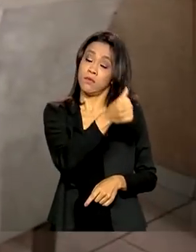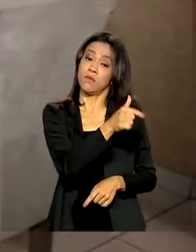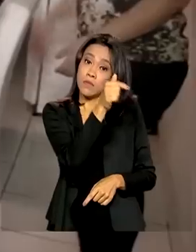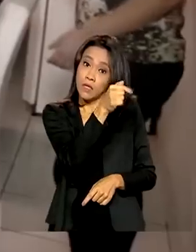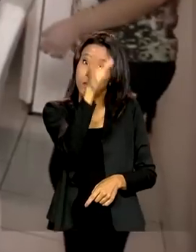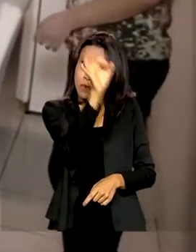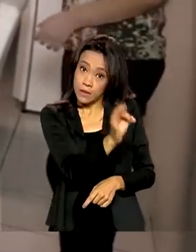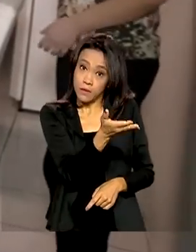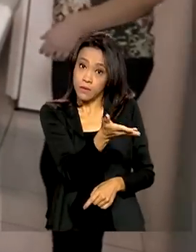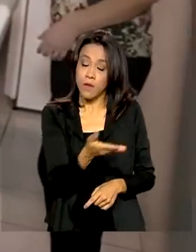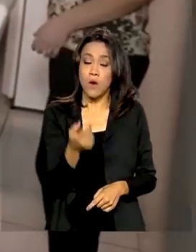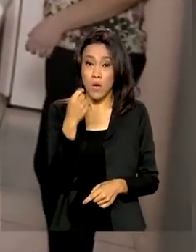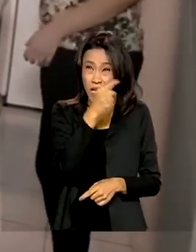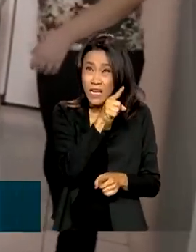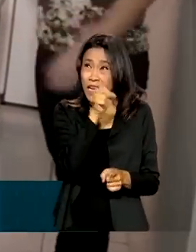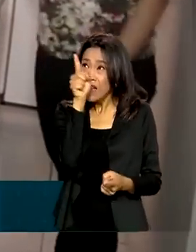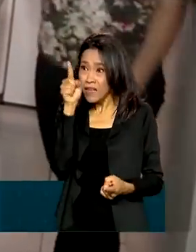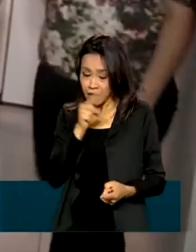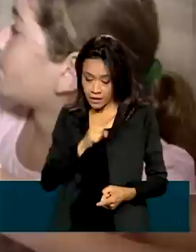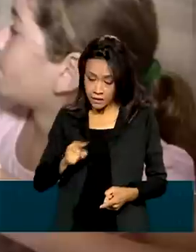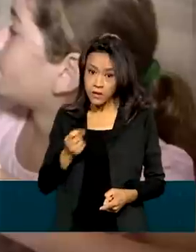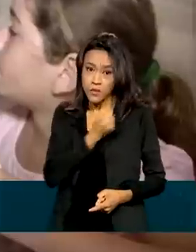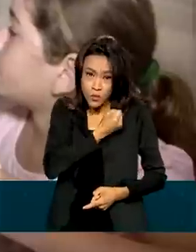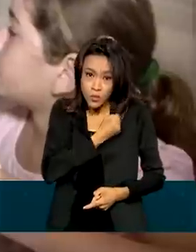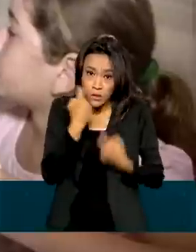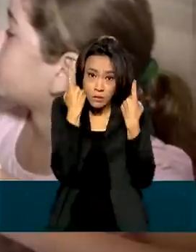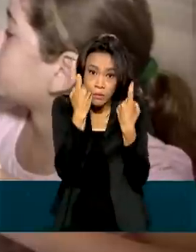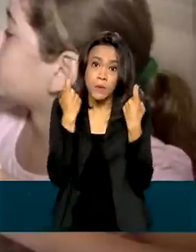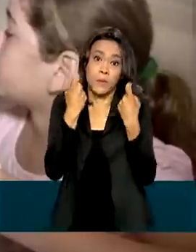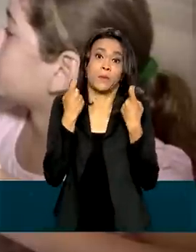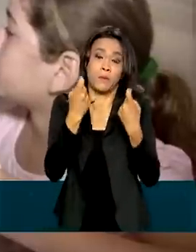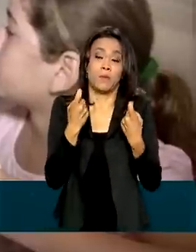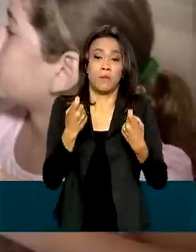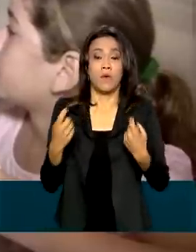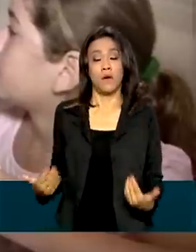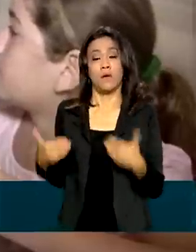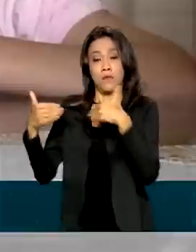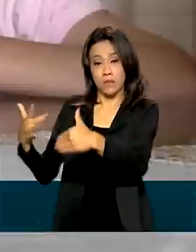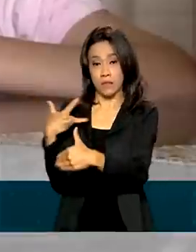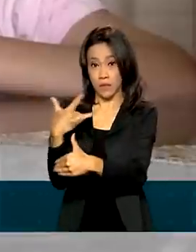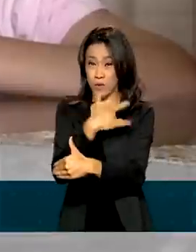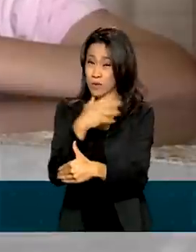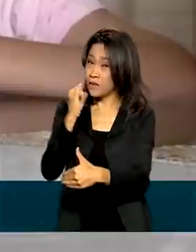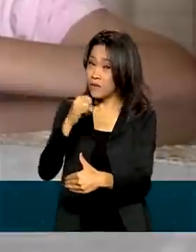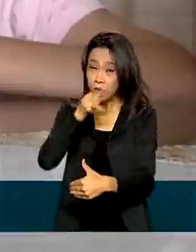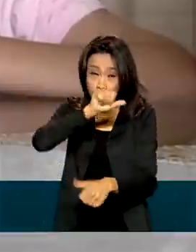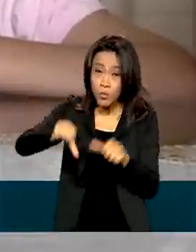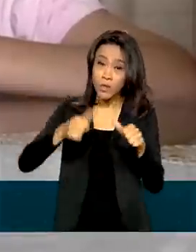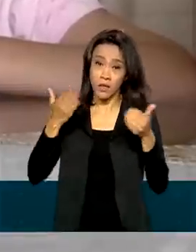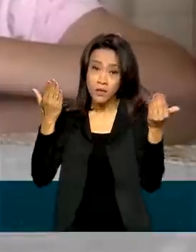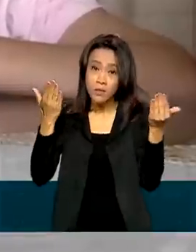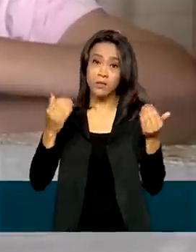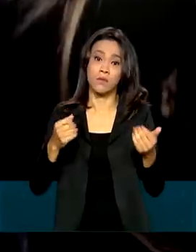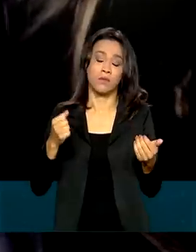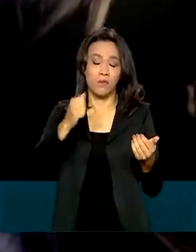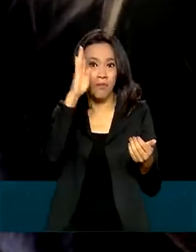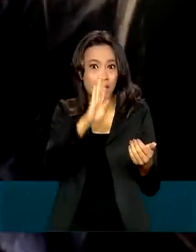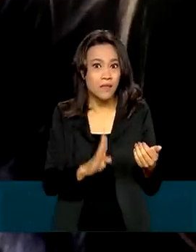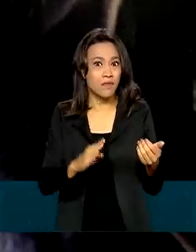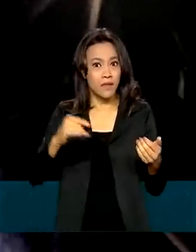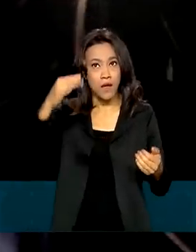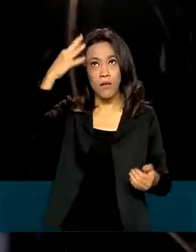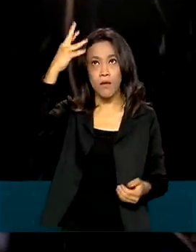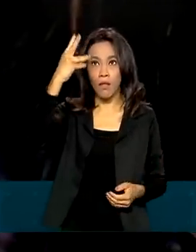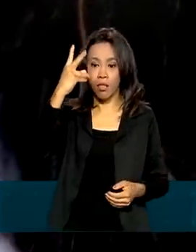ainda preocupam. Segundo a Organização Mundial da Saúde, se a situação não for revertida, o Brasil estará na 5ª